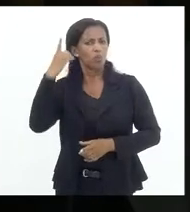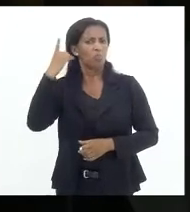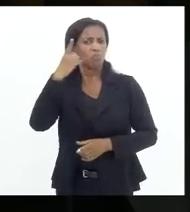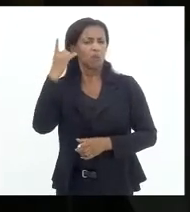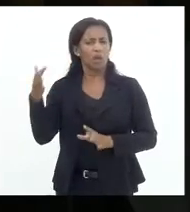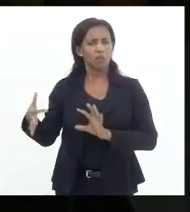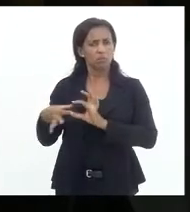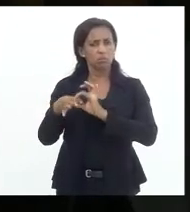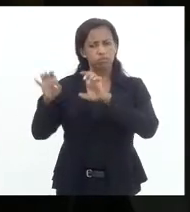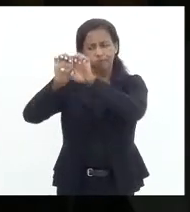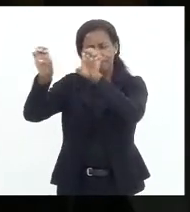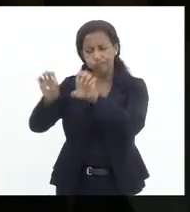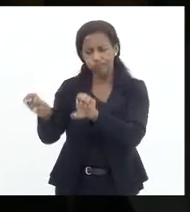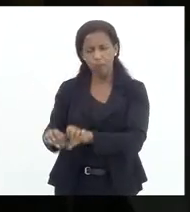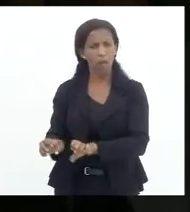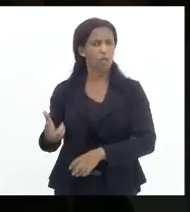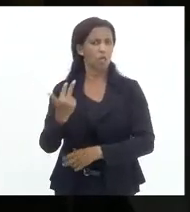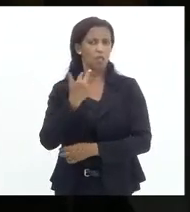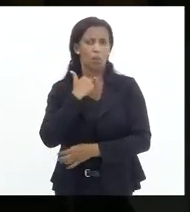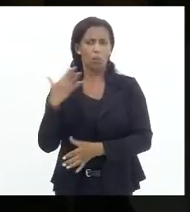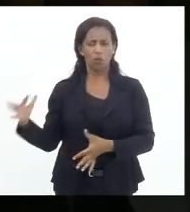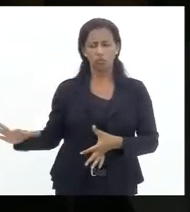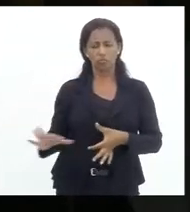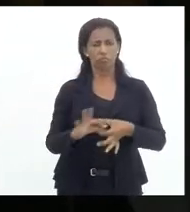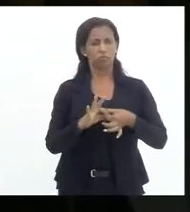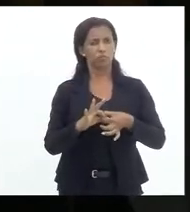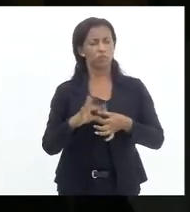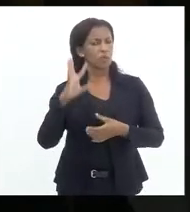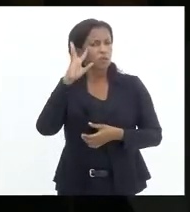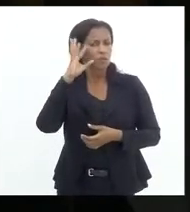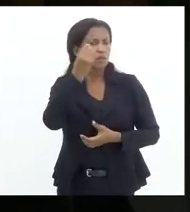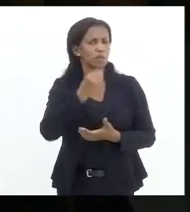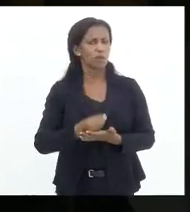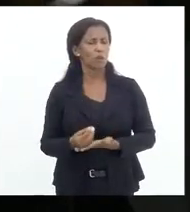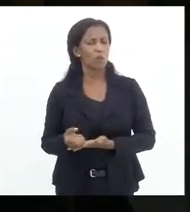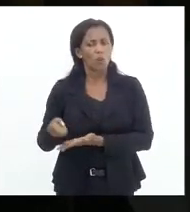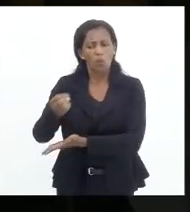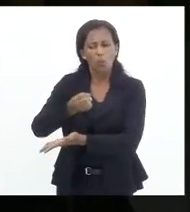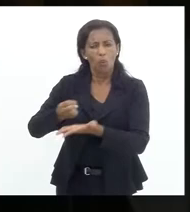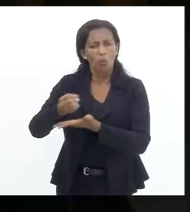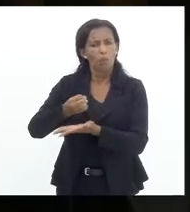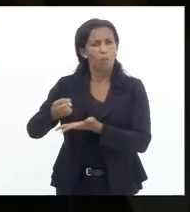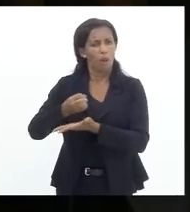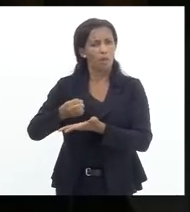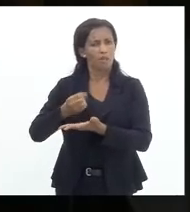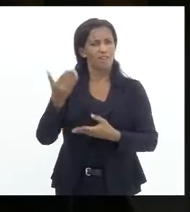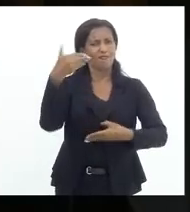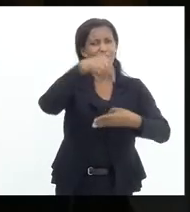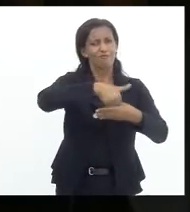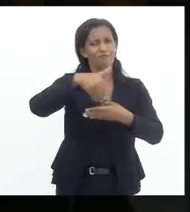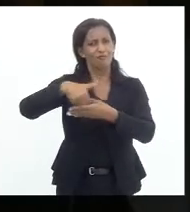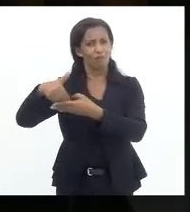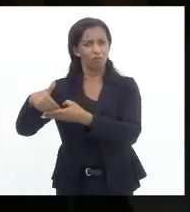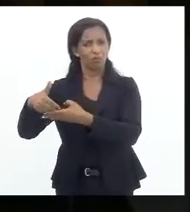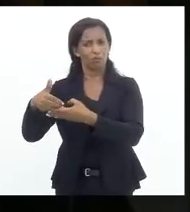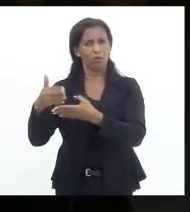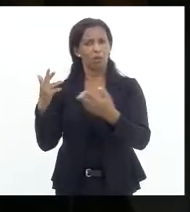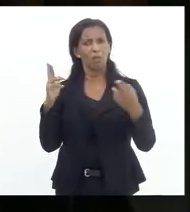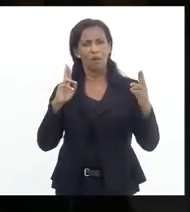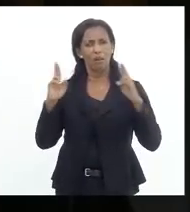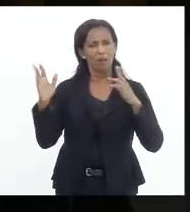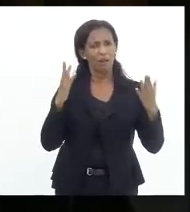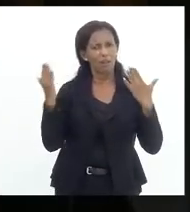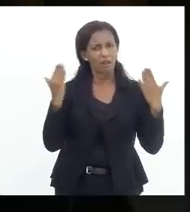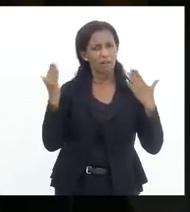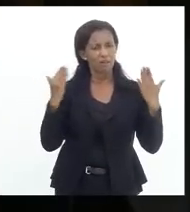estruturada não podem ser estruturadas desculpa essas decisões com base em cálculos eleitorais é uma relação